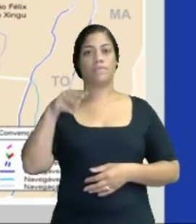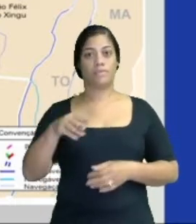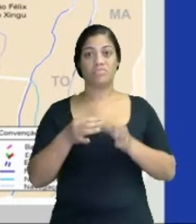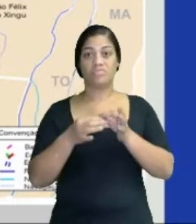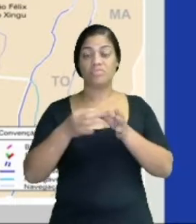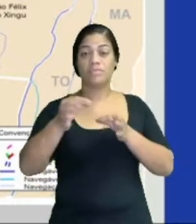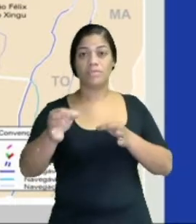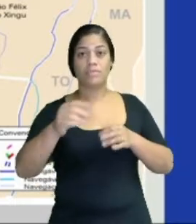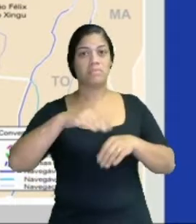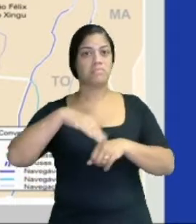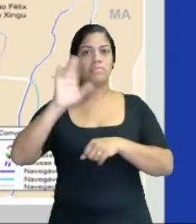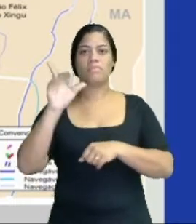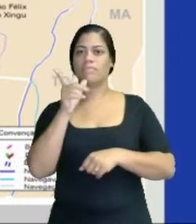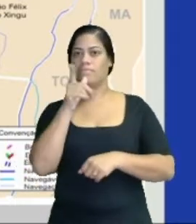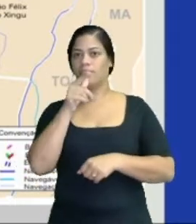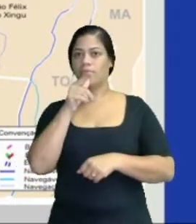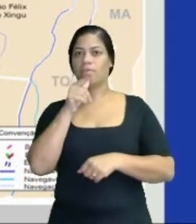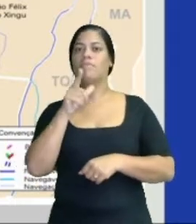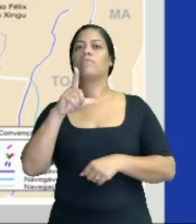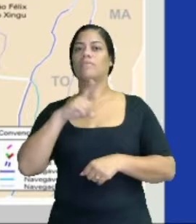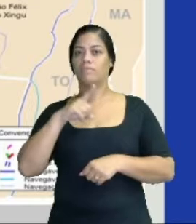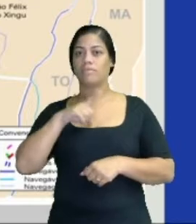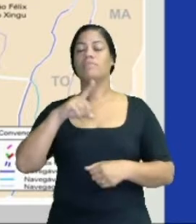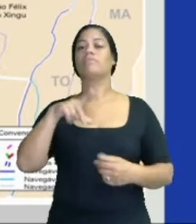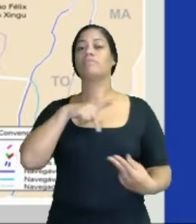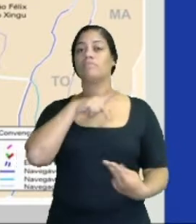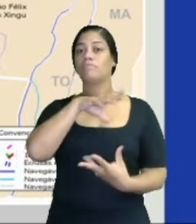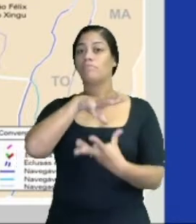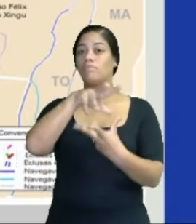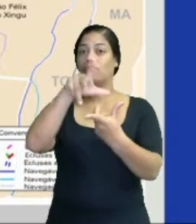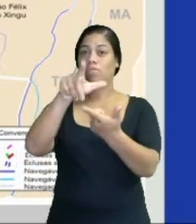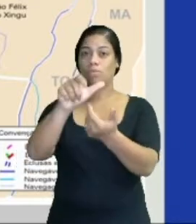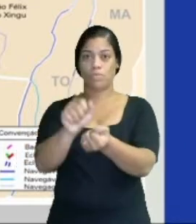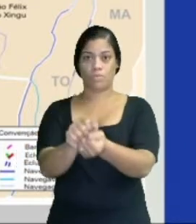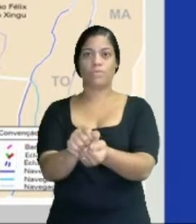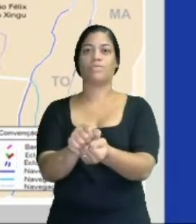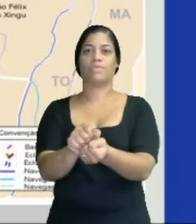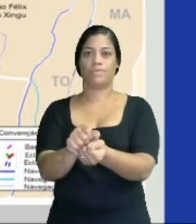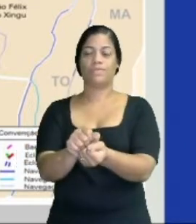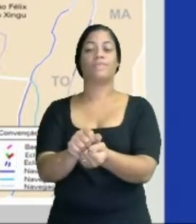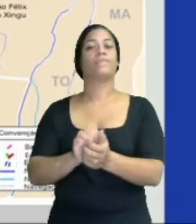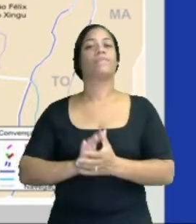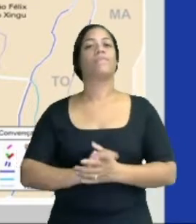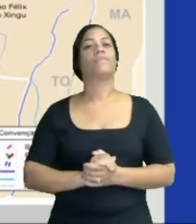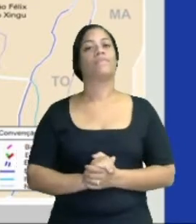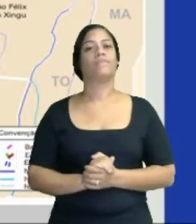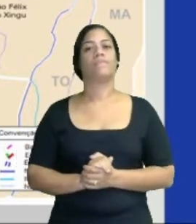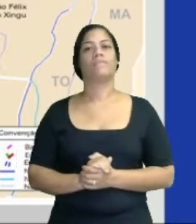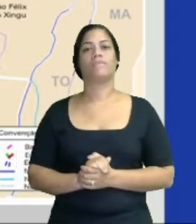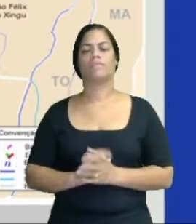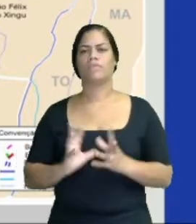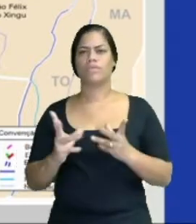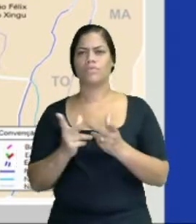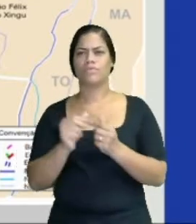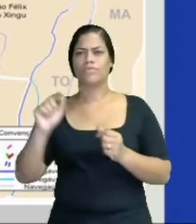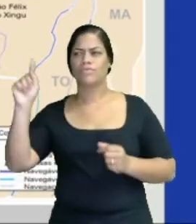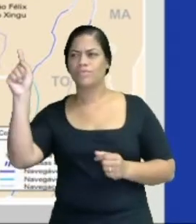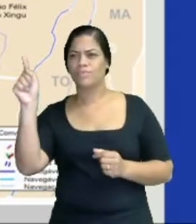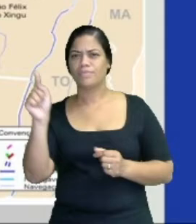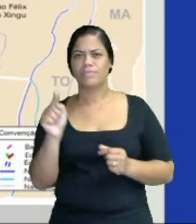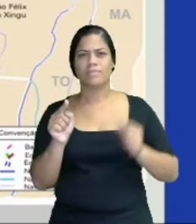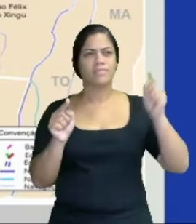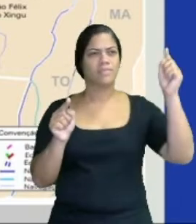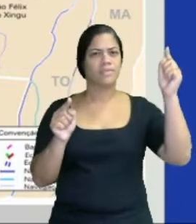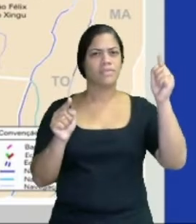bacia hidrográfica do planeta, tá, minha gente? A gente vai ter, que todos esses tracinhos que vocês estão